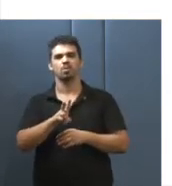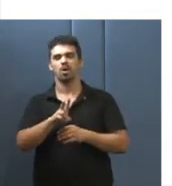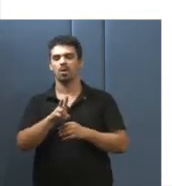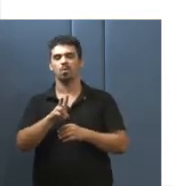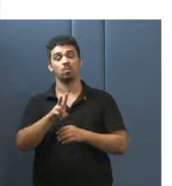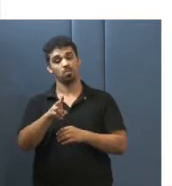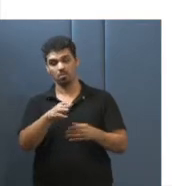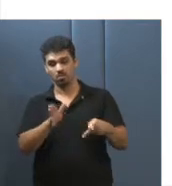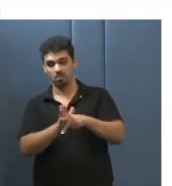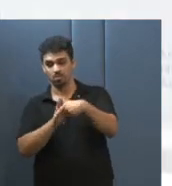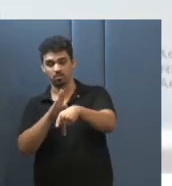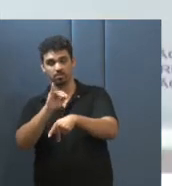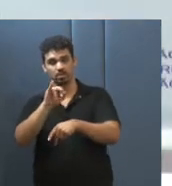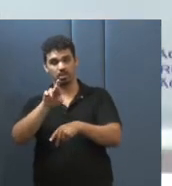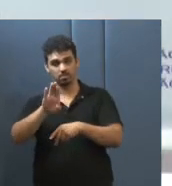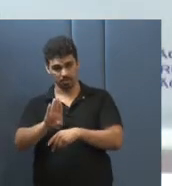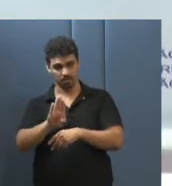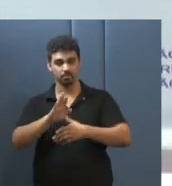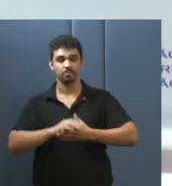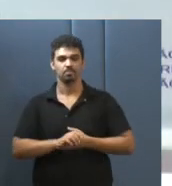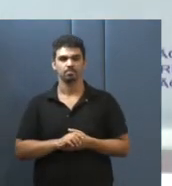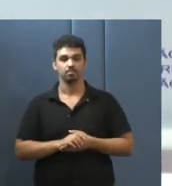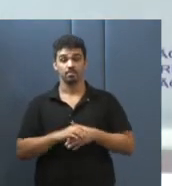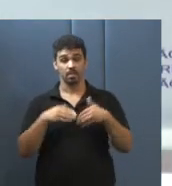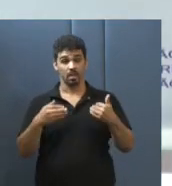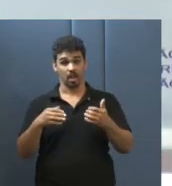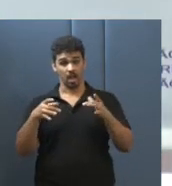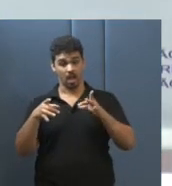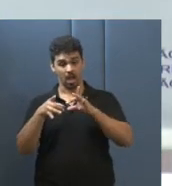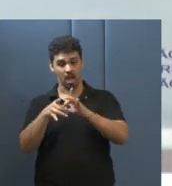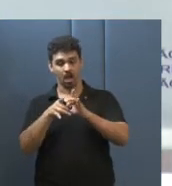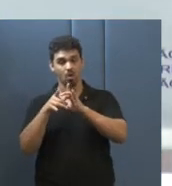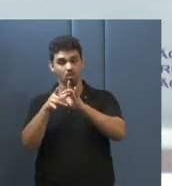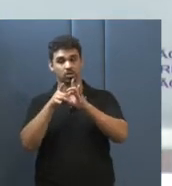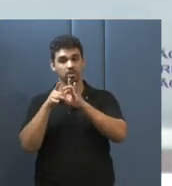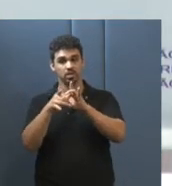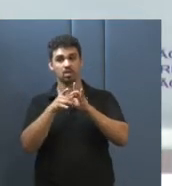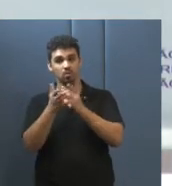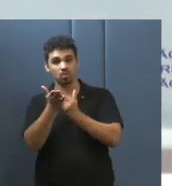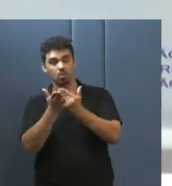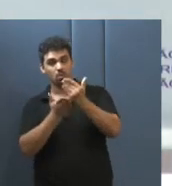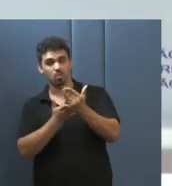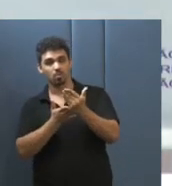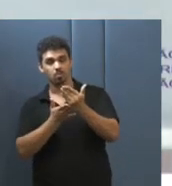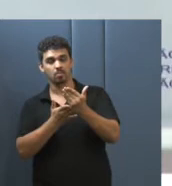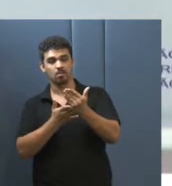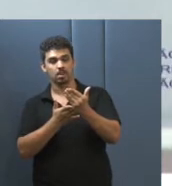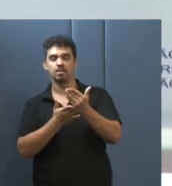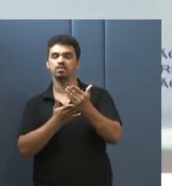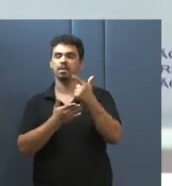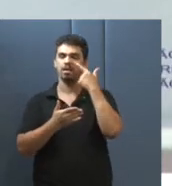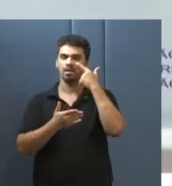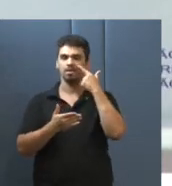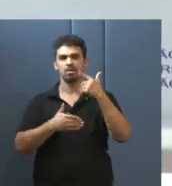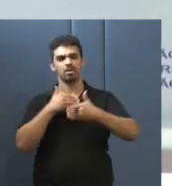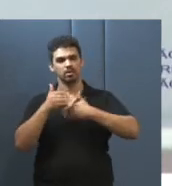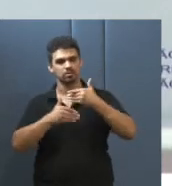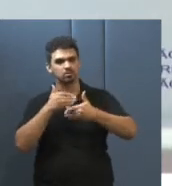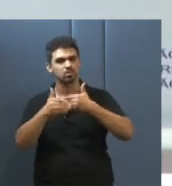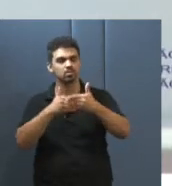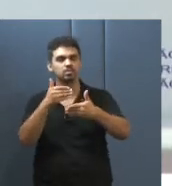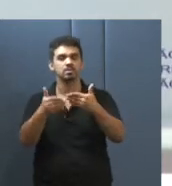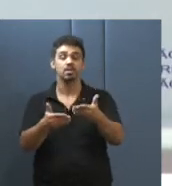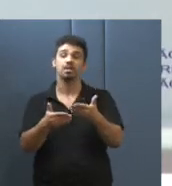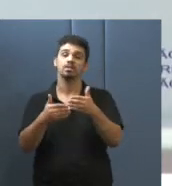público do IRB. Então, a União começa a se, de alguma forma, involucrar nesse processo a partir do momento